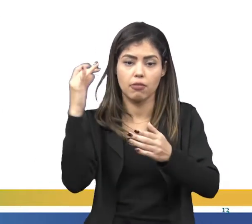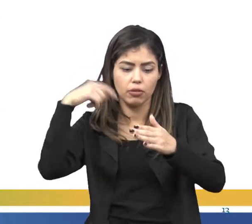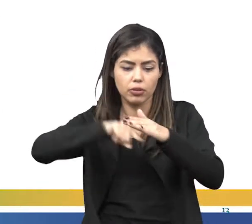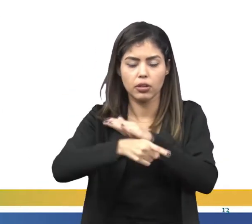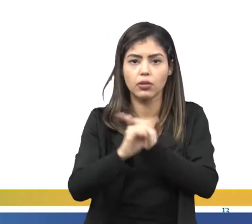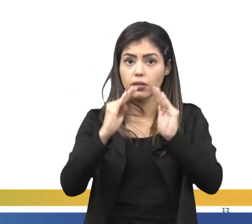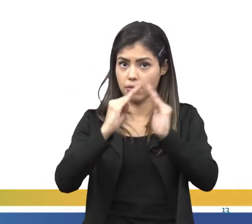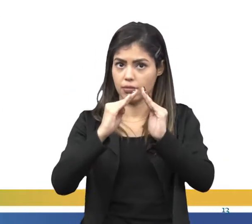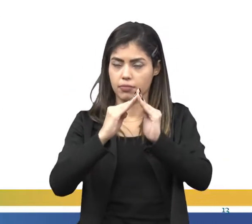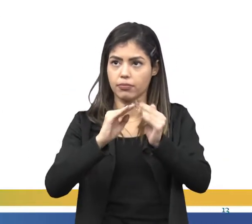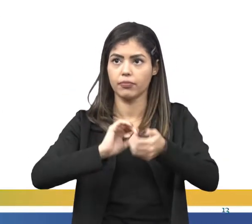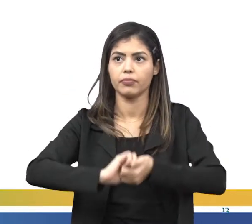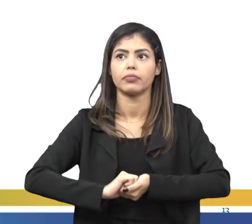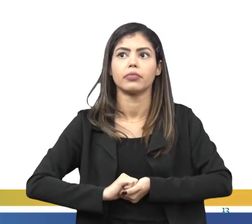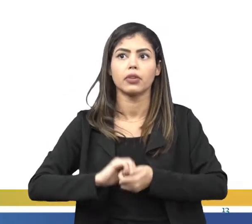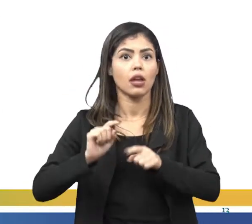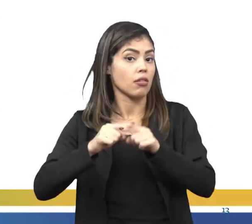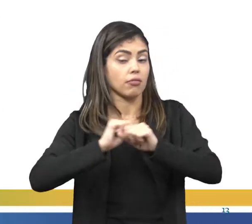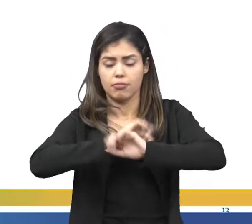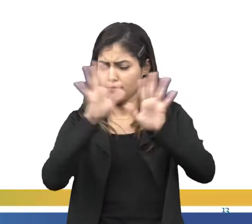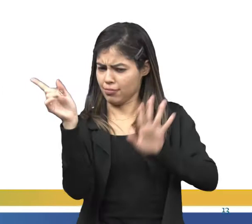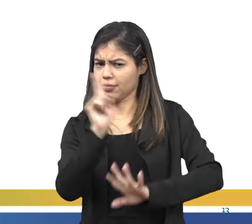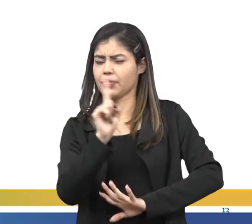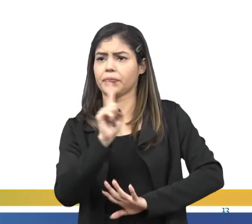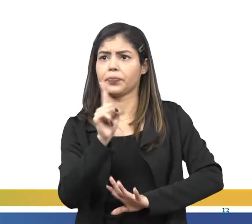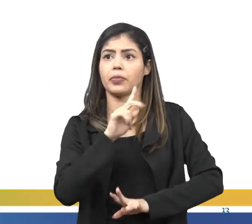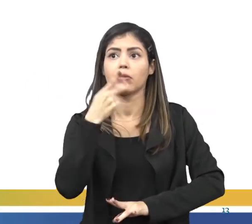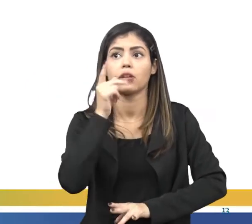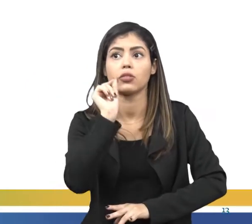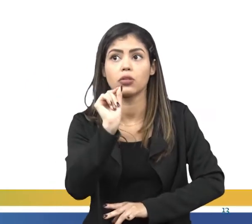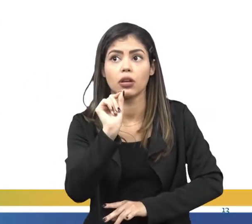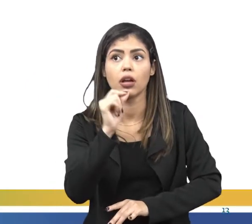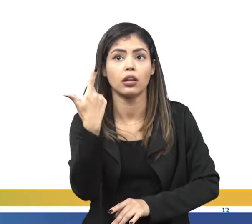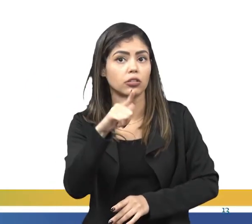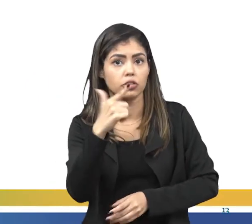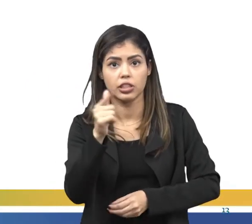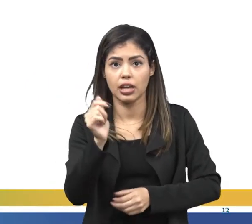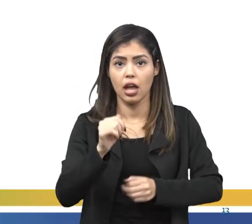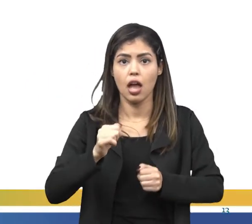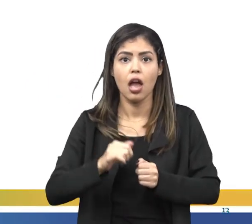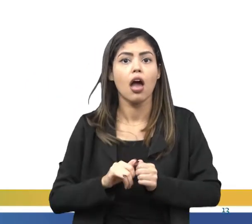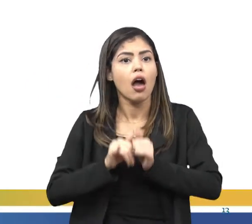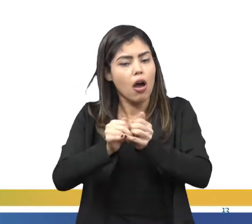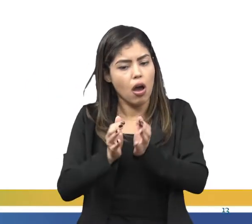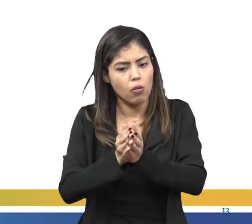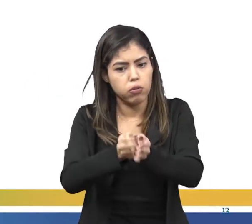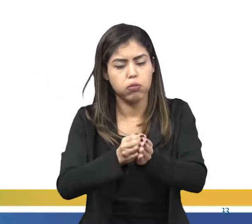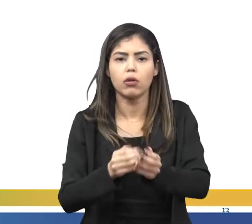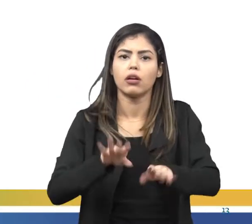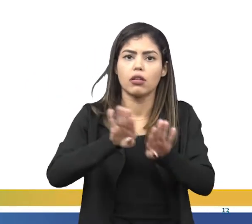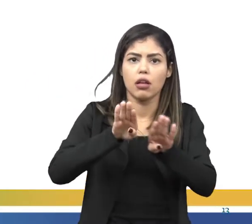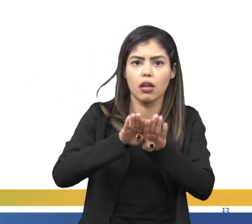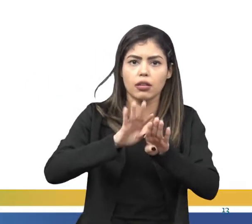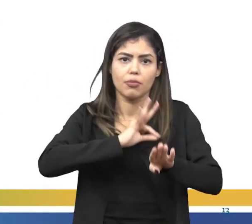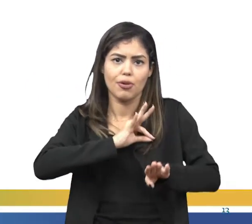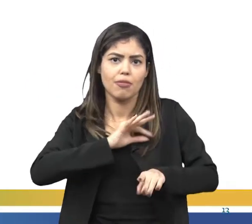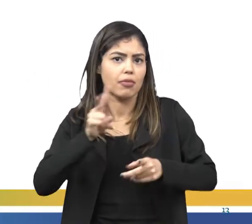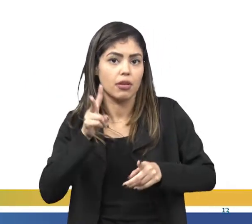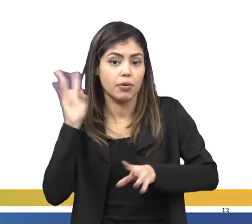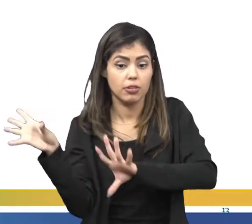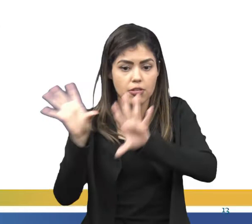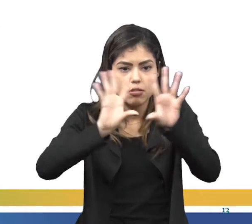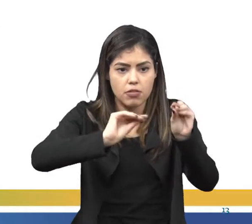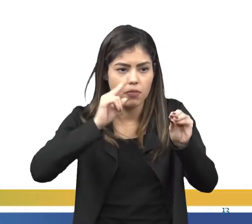da casa. Esclareci que não e disseram-me que não havia nenhuma viatura por perto para ajudar, mas que iriam